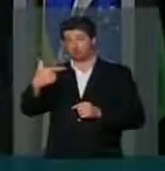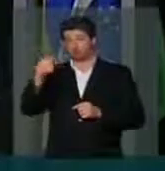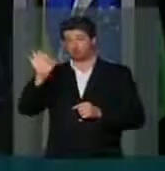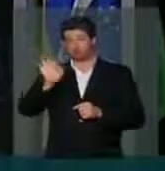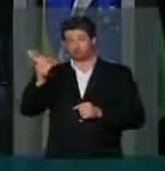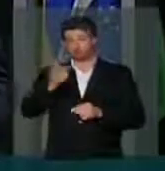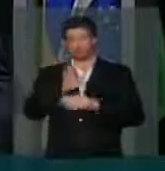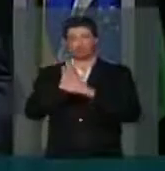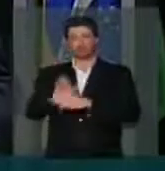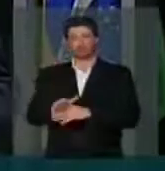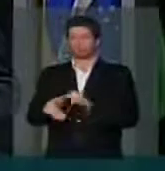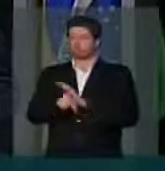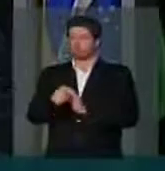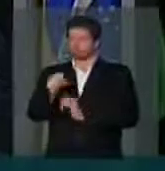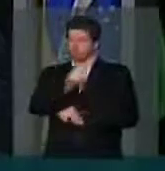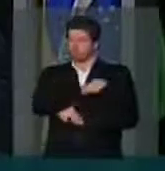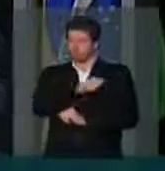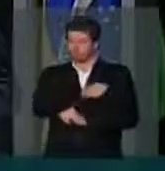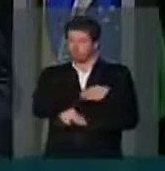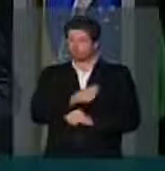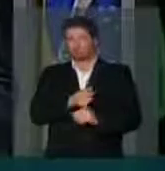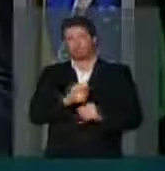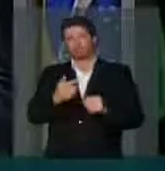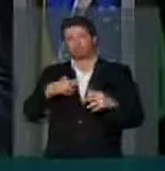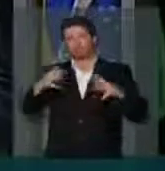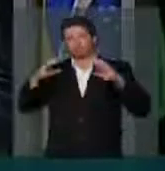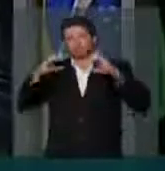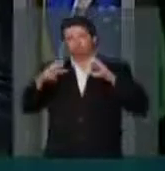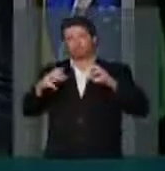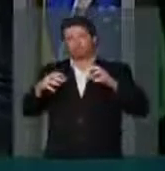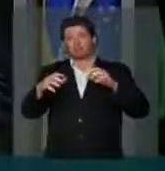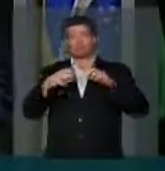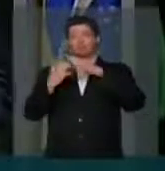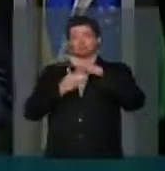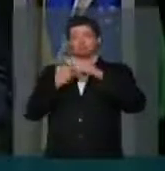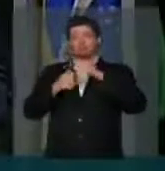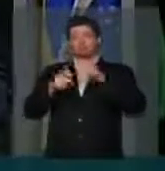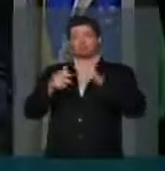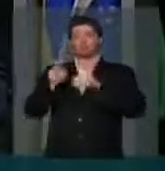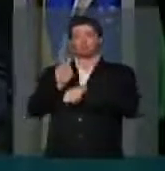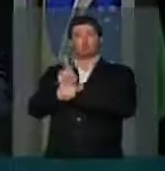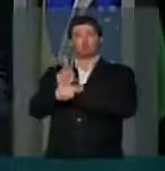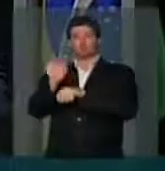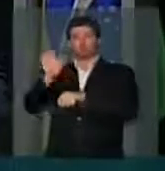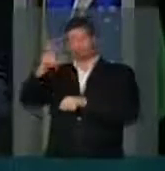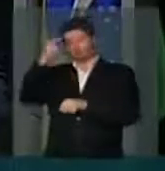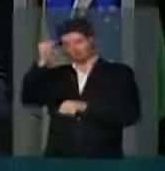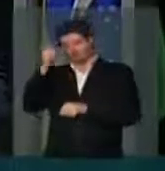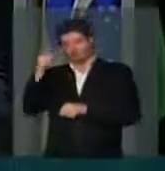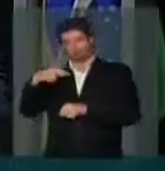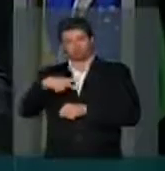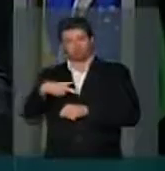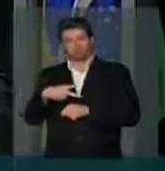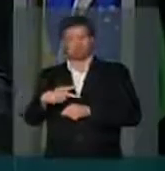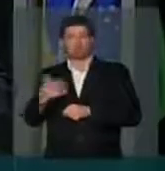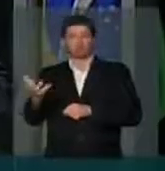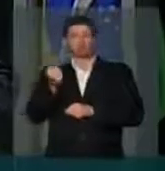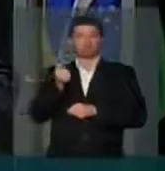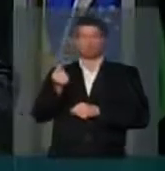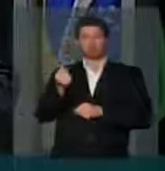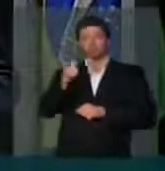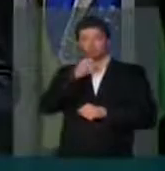32% dos subsídios dos alunos. Nós estamos numa briga. As mantenedoras, muitas não receberam ainda a sua